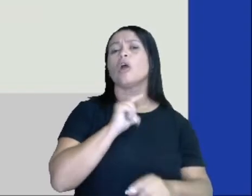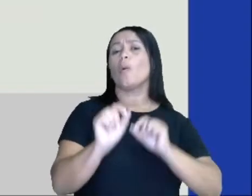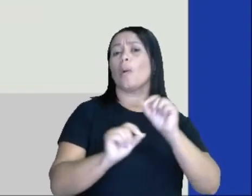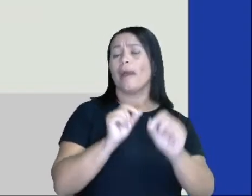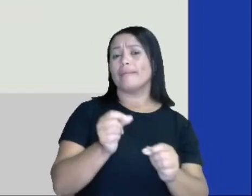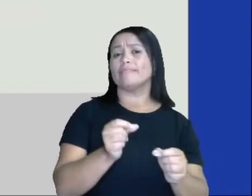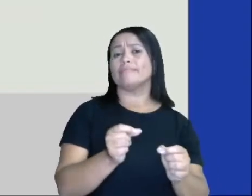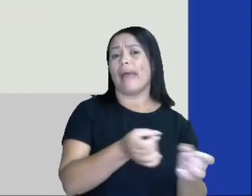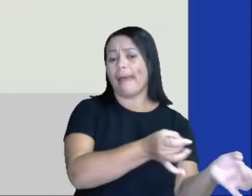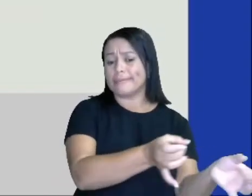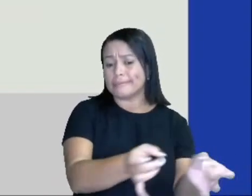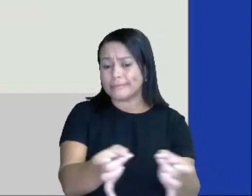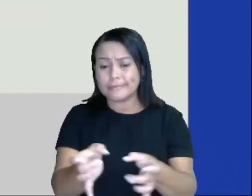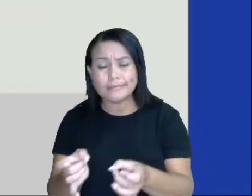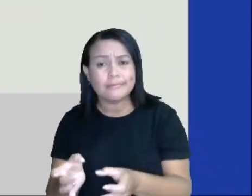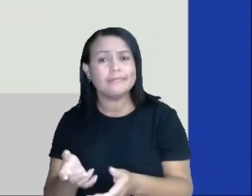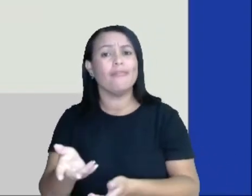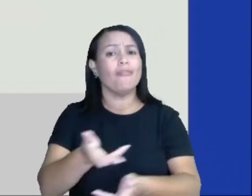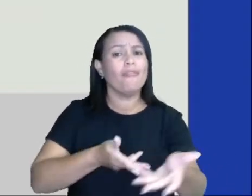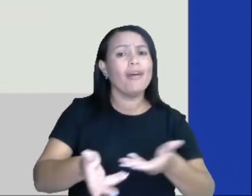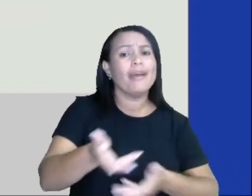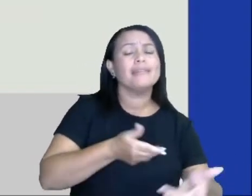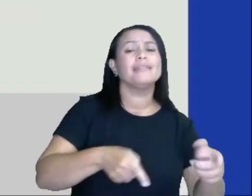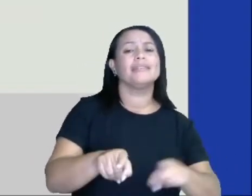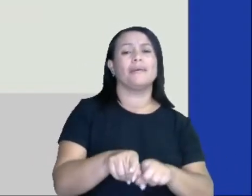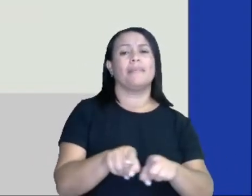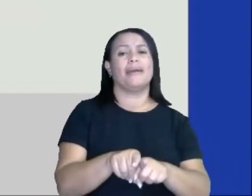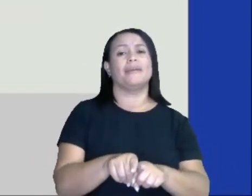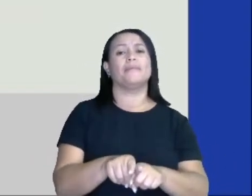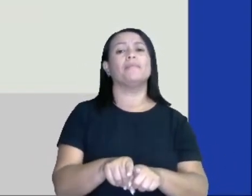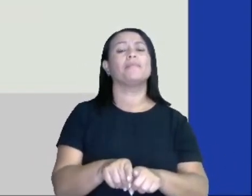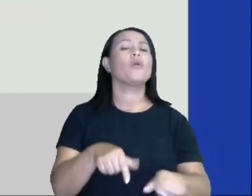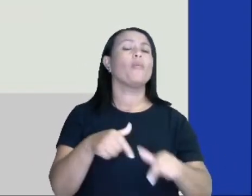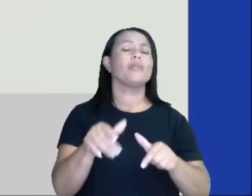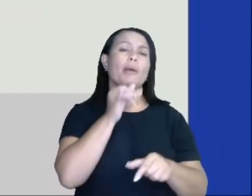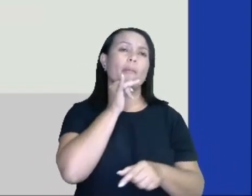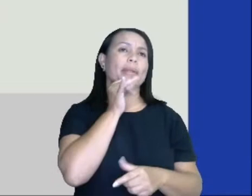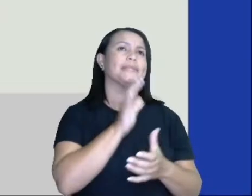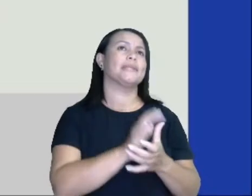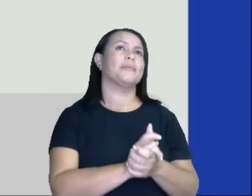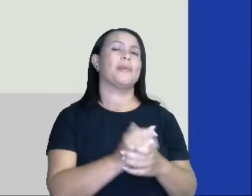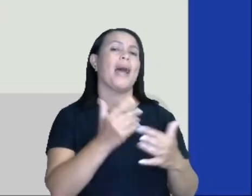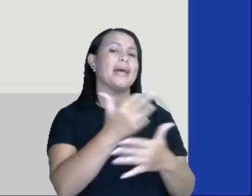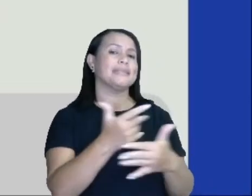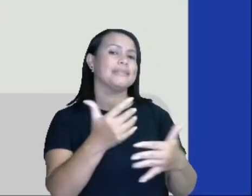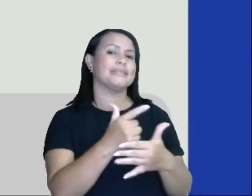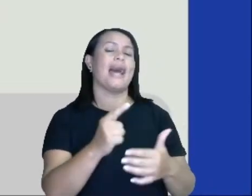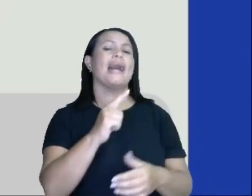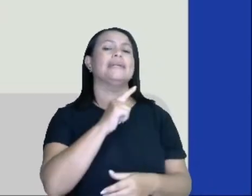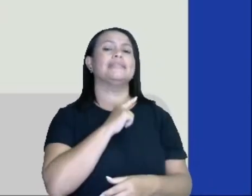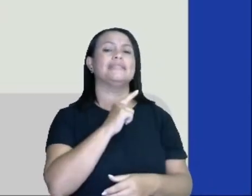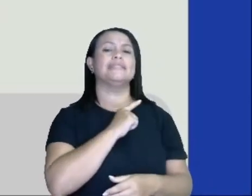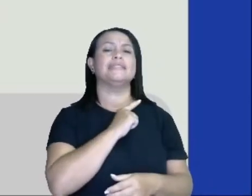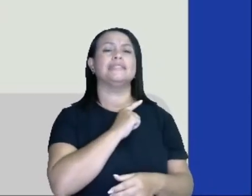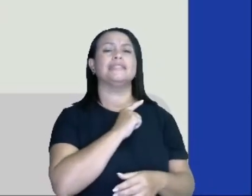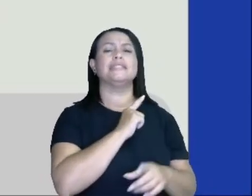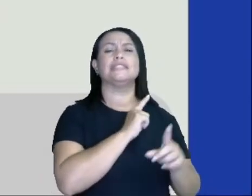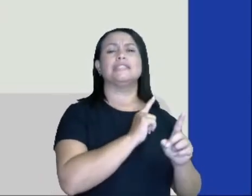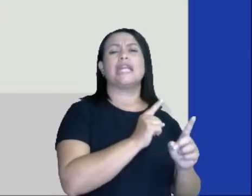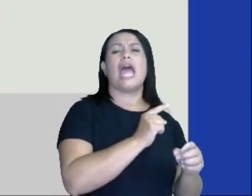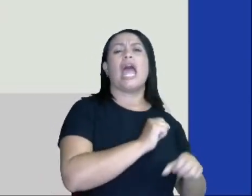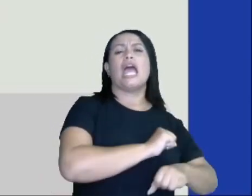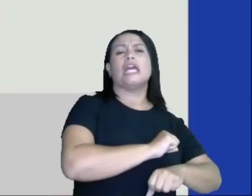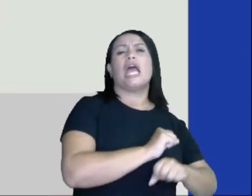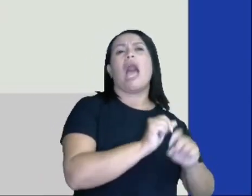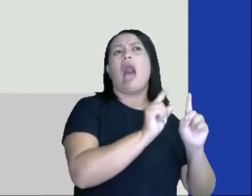transações comerciais e a prestação de serviço. É quando uma cidade tem centros como shoppings ou